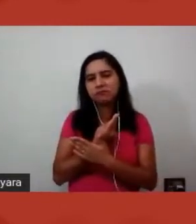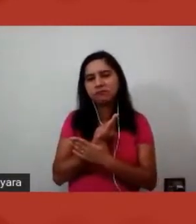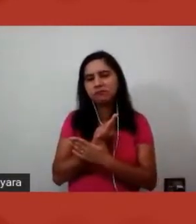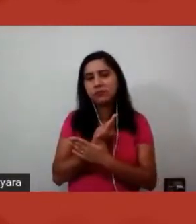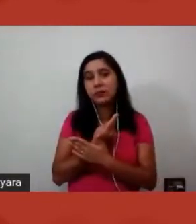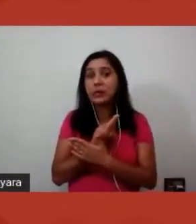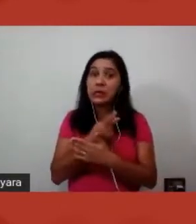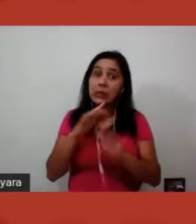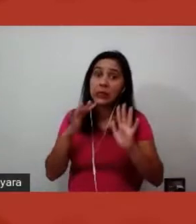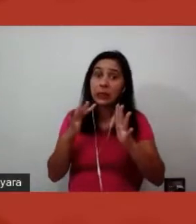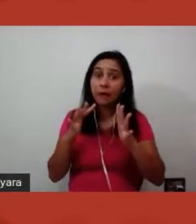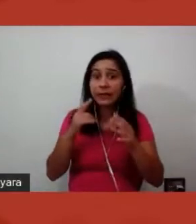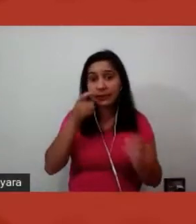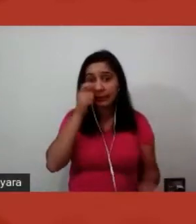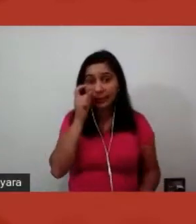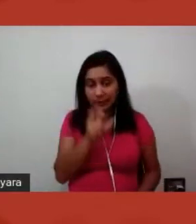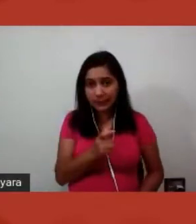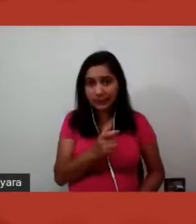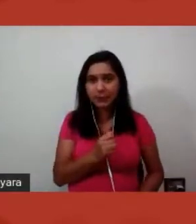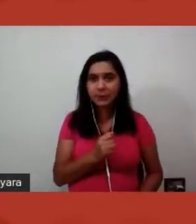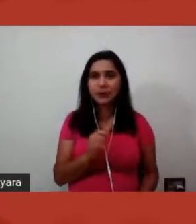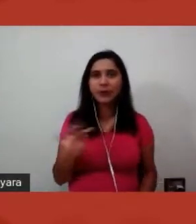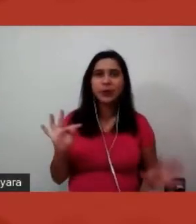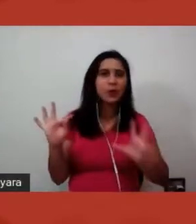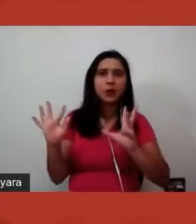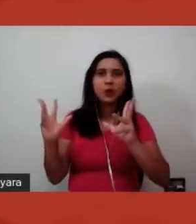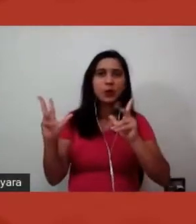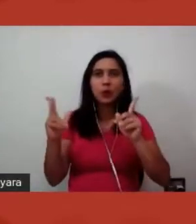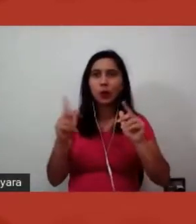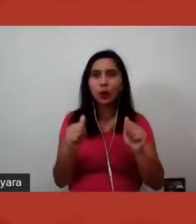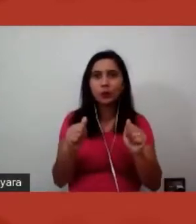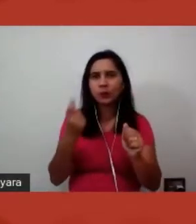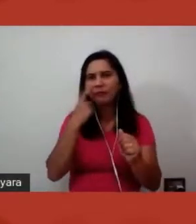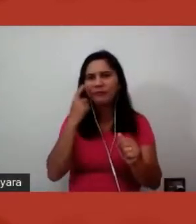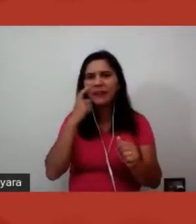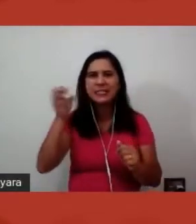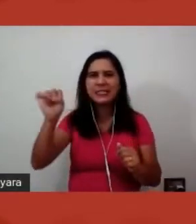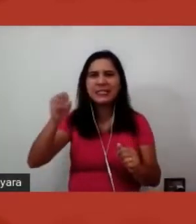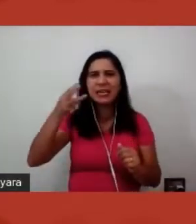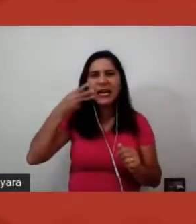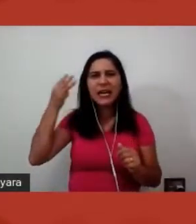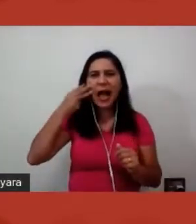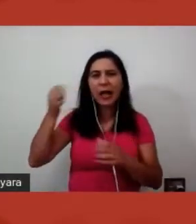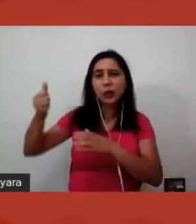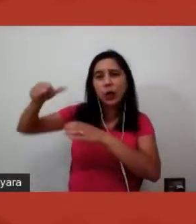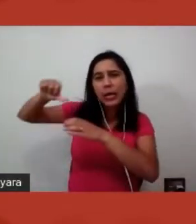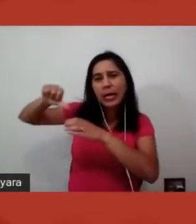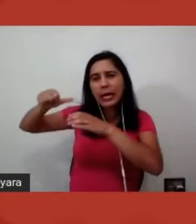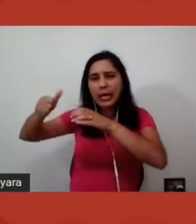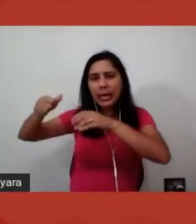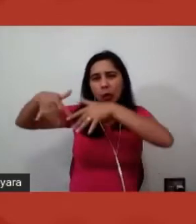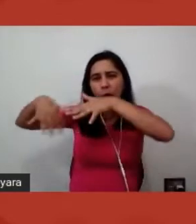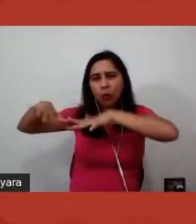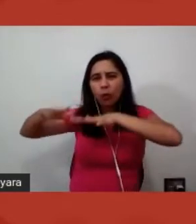seja interessante. Todo mundo está querendo dizer se o gato é líquido ou não, ele tem massa ou não tem, isso e aquilo. O